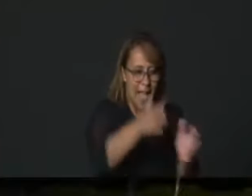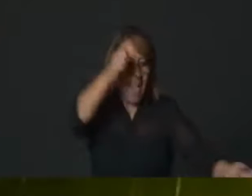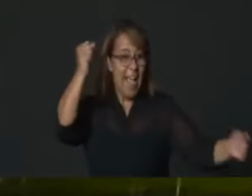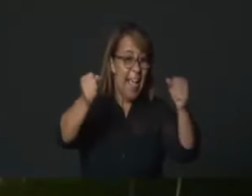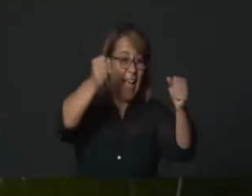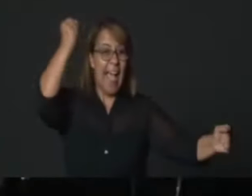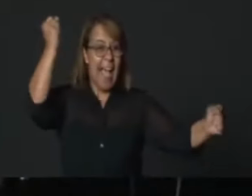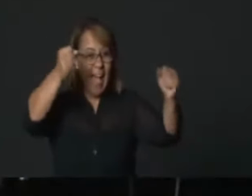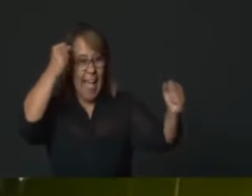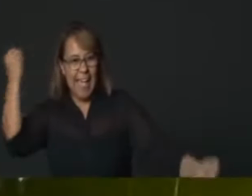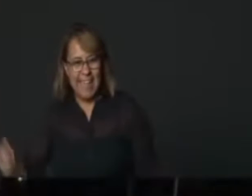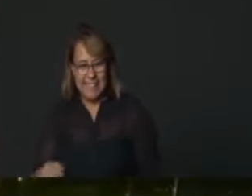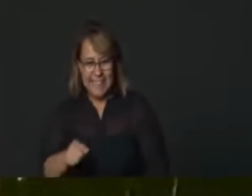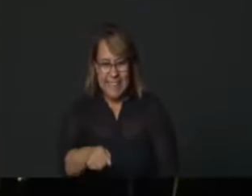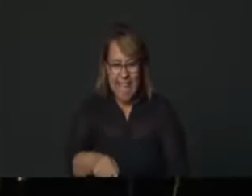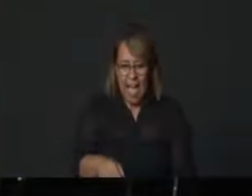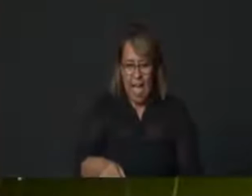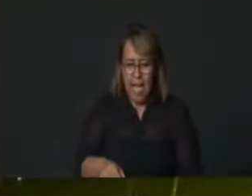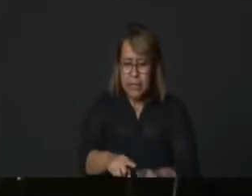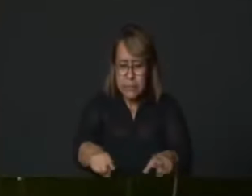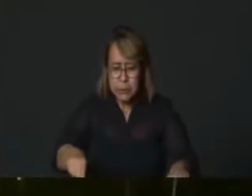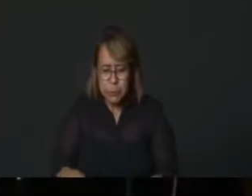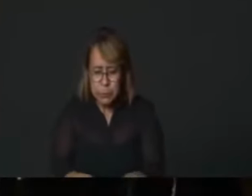batizado dando glória